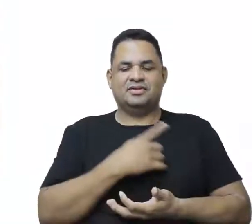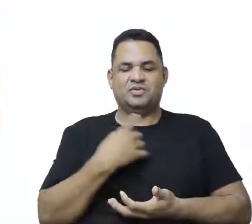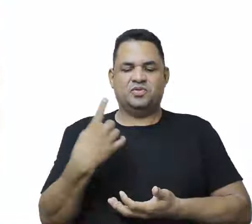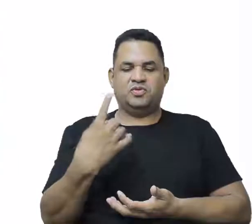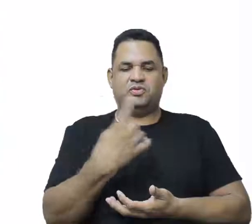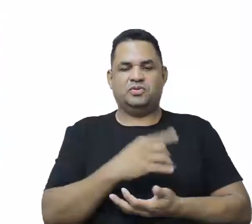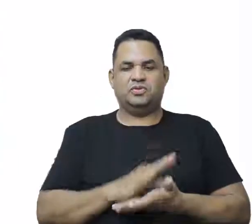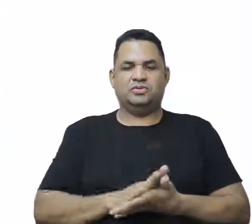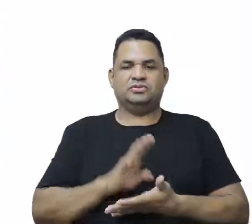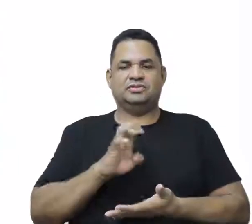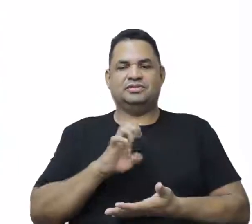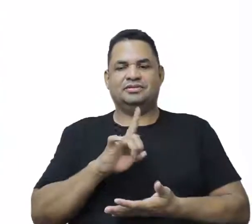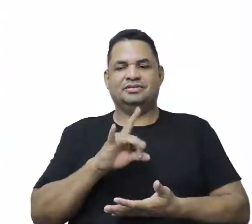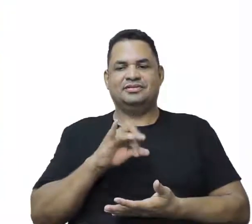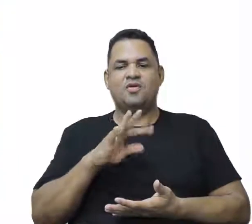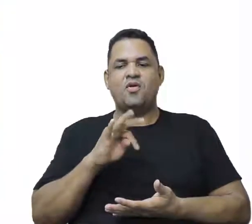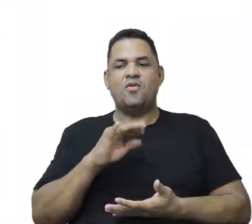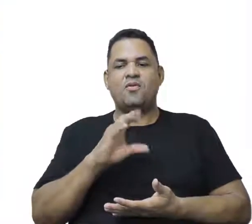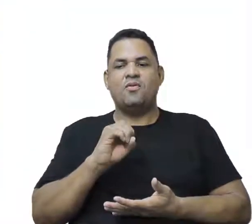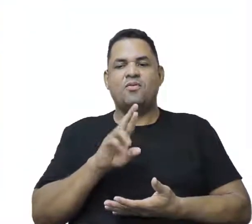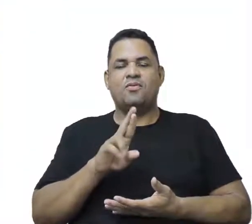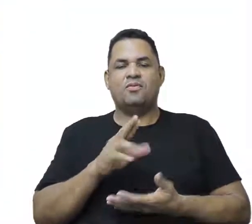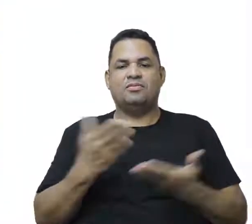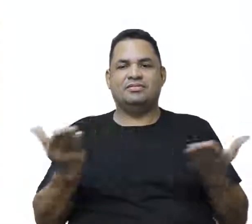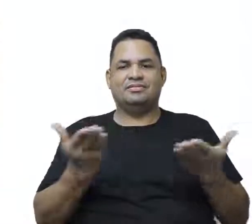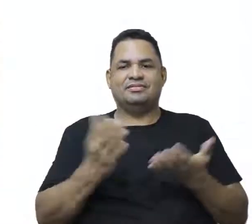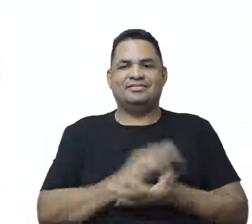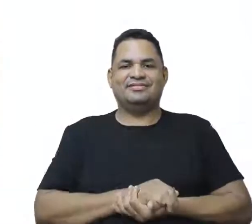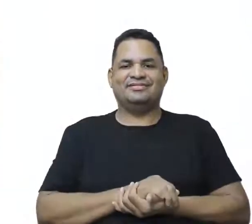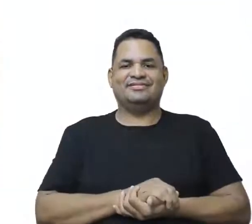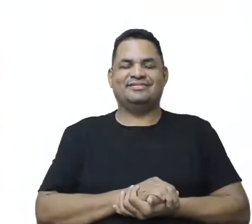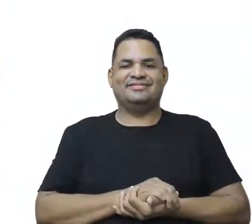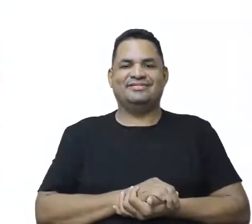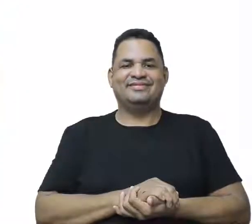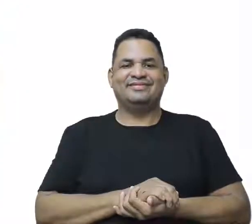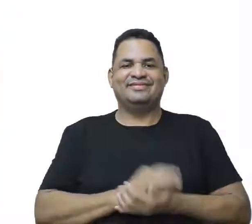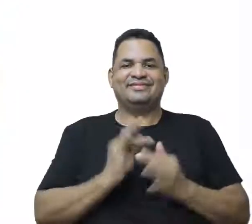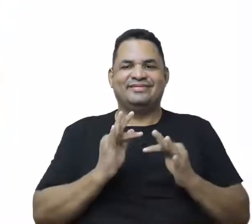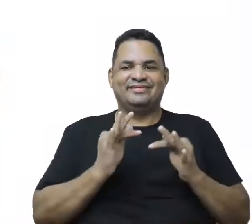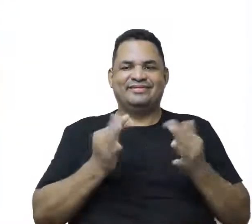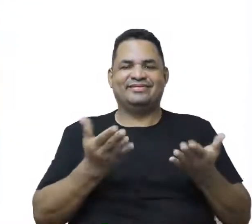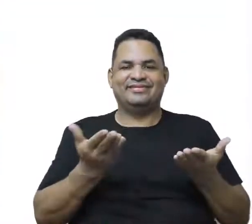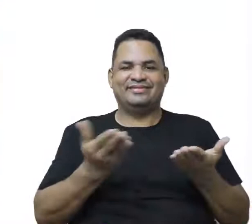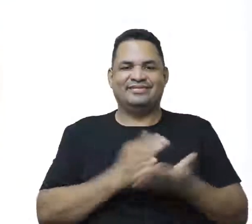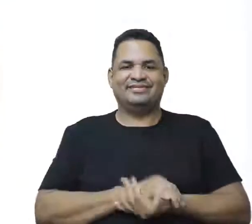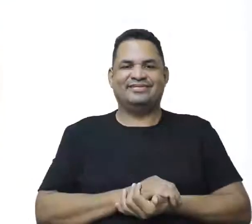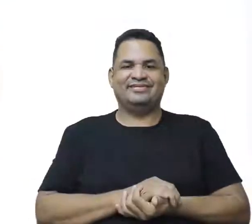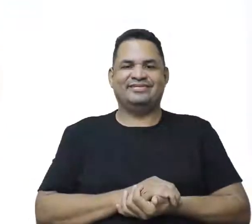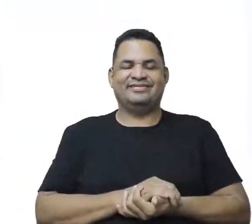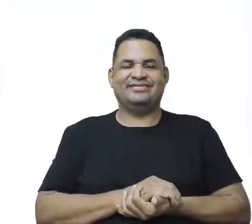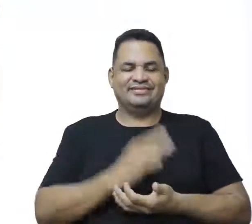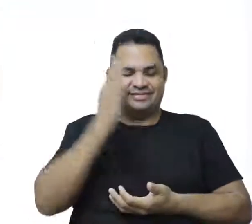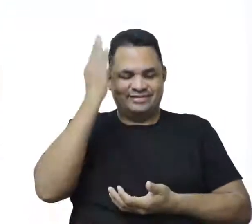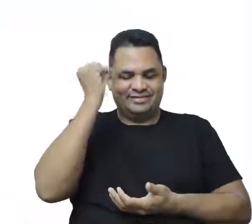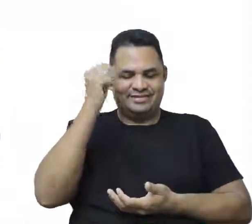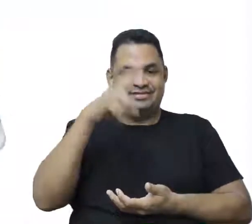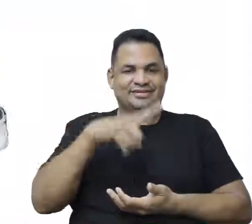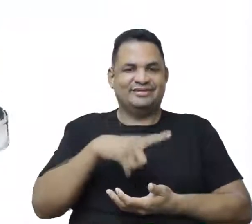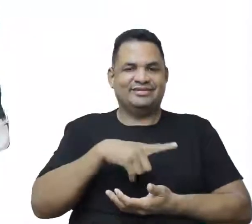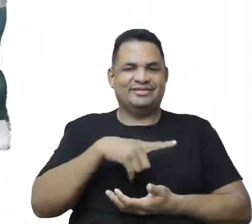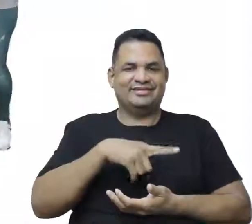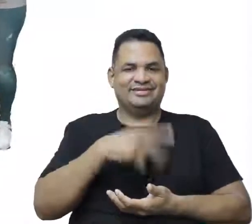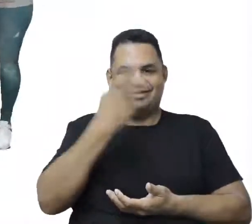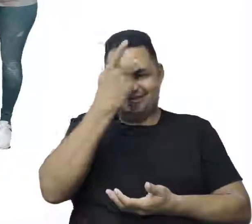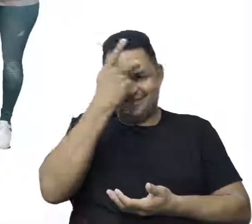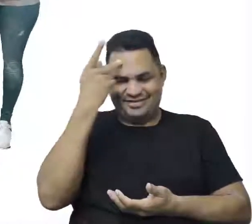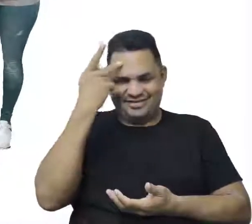rói unhas. Olha... Aí, gente, fechando, né? Olha, gente, eu sabia que ia ter gente se entregando,